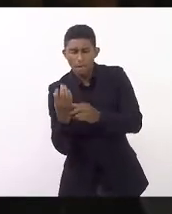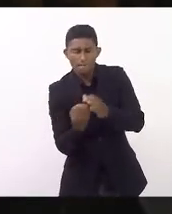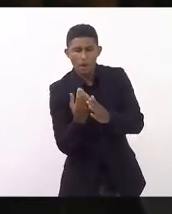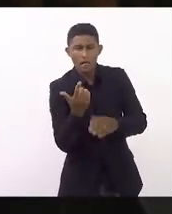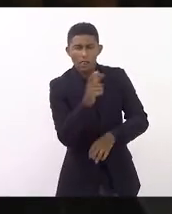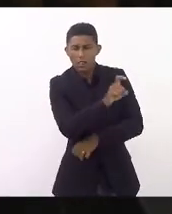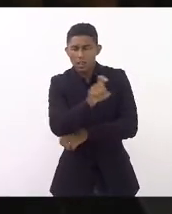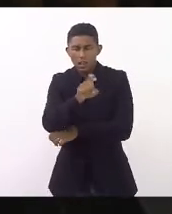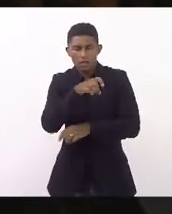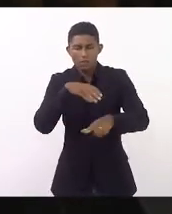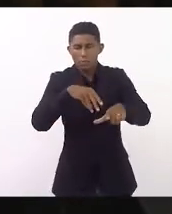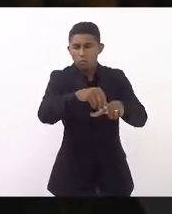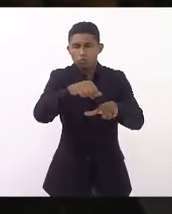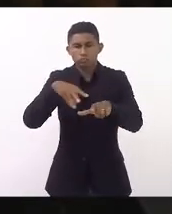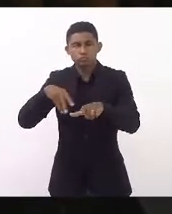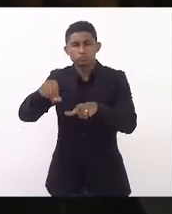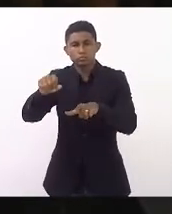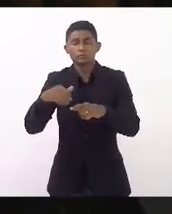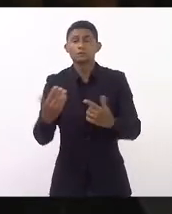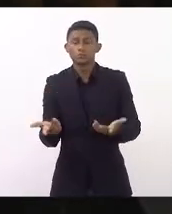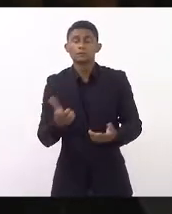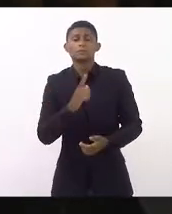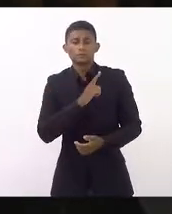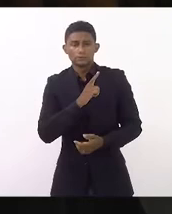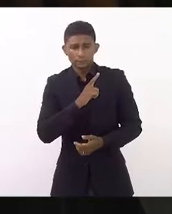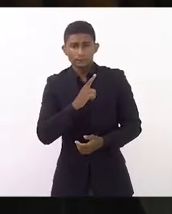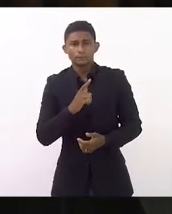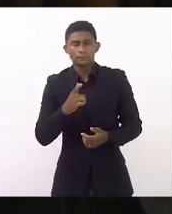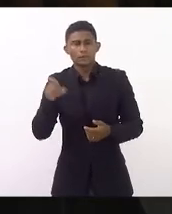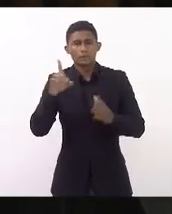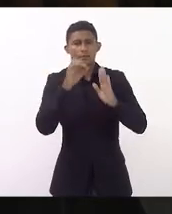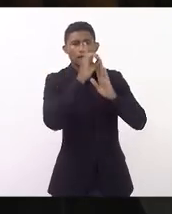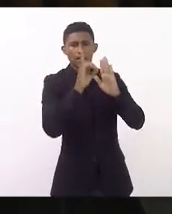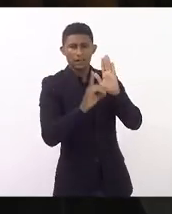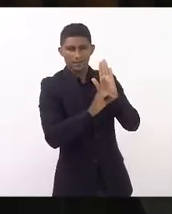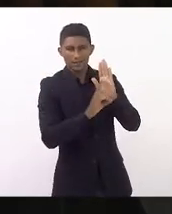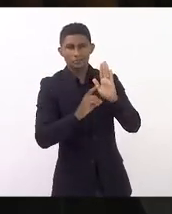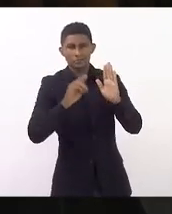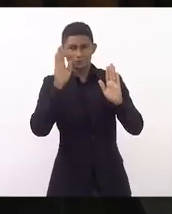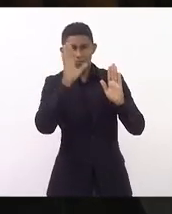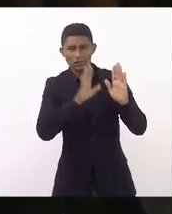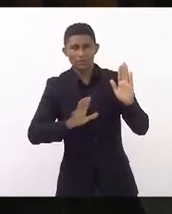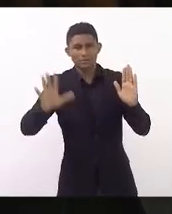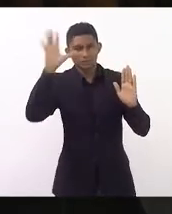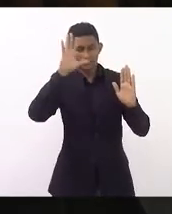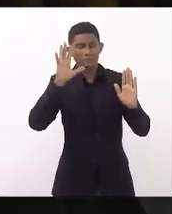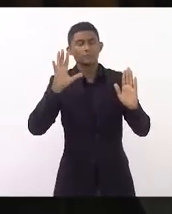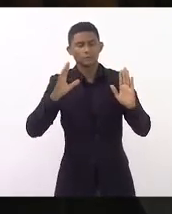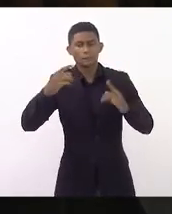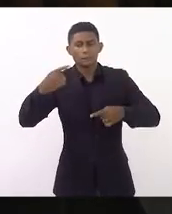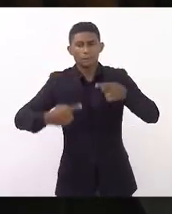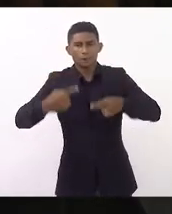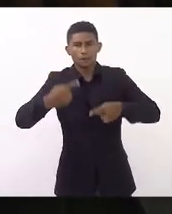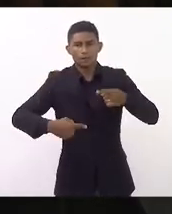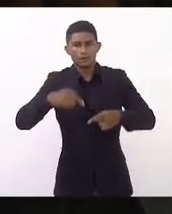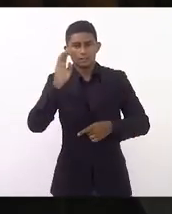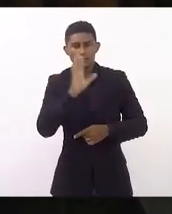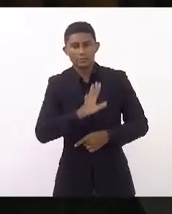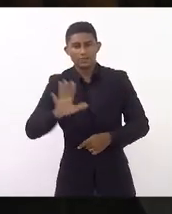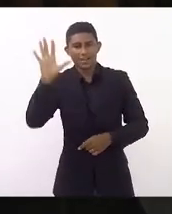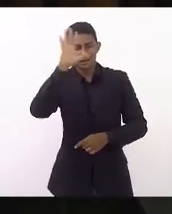aspectos que estão presentes no decreto nacional que buscou instituir a política nacional de produção de